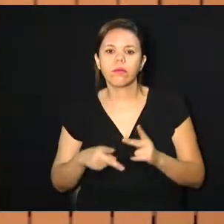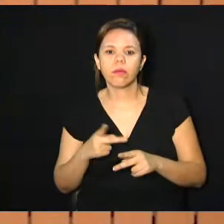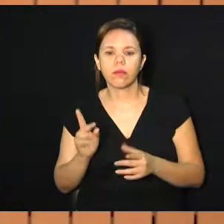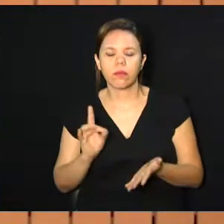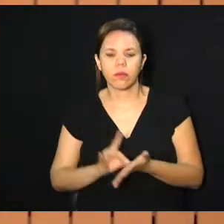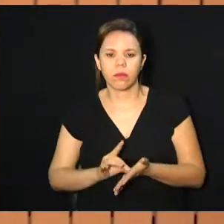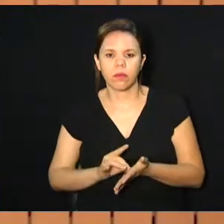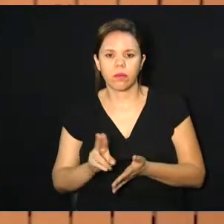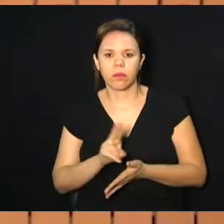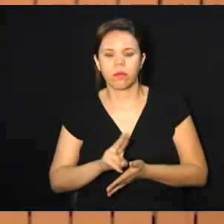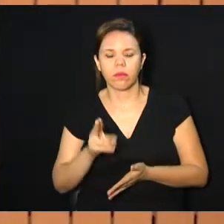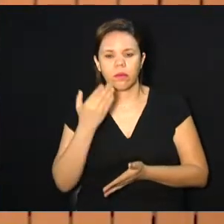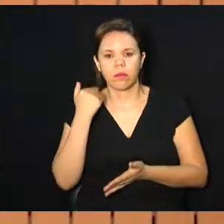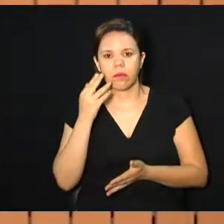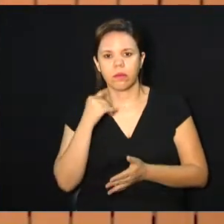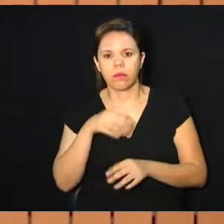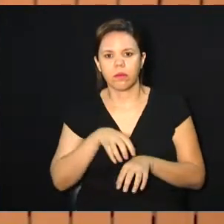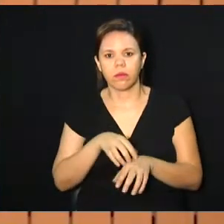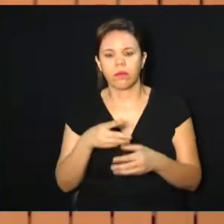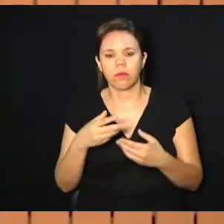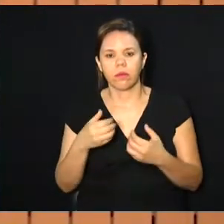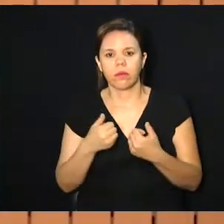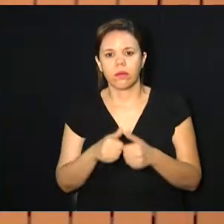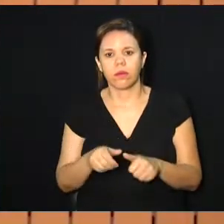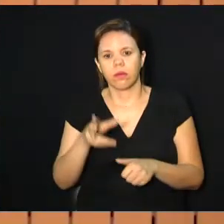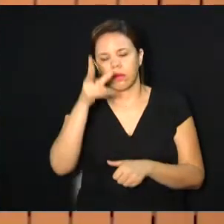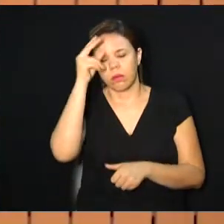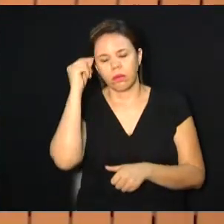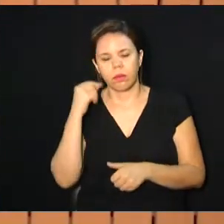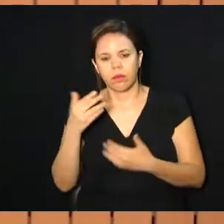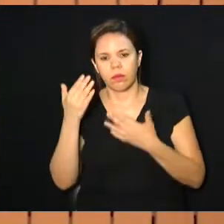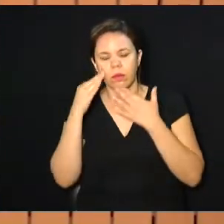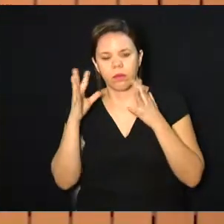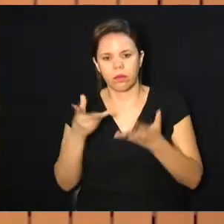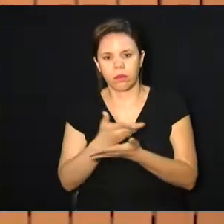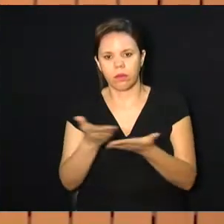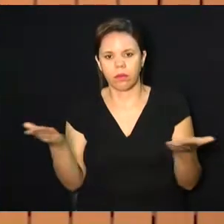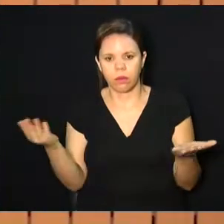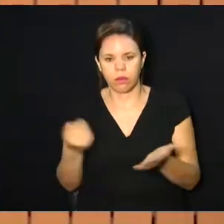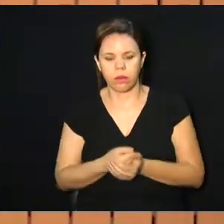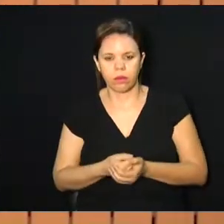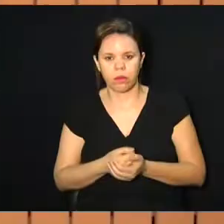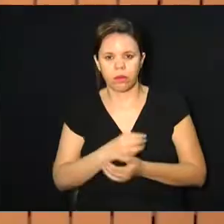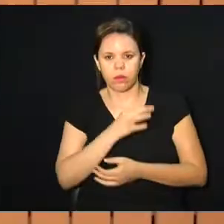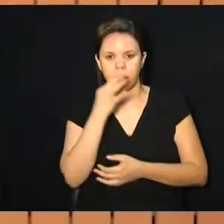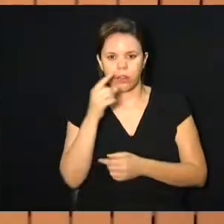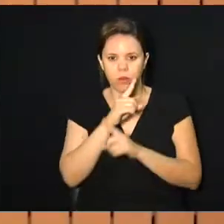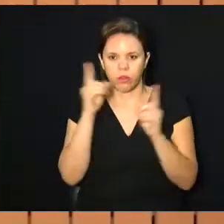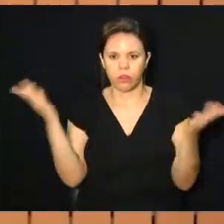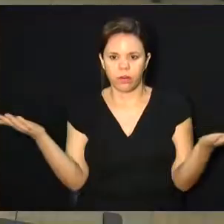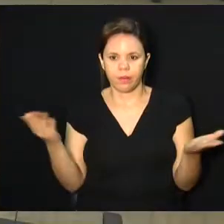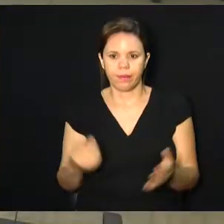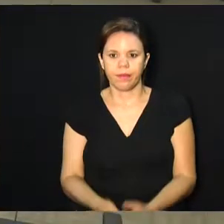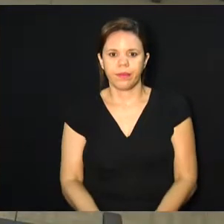fato, utiliza do transporte público. Então, muito obrigado a todos e um excelente dia.